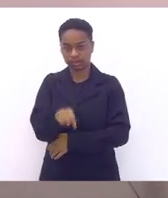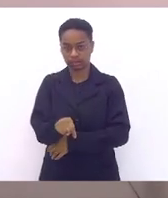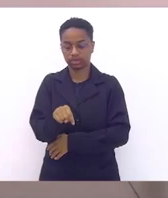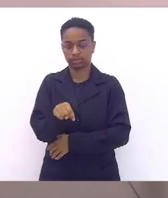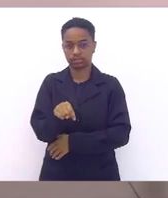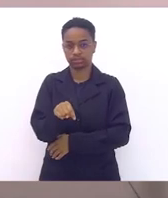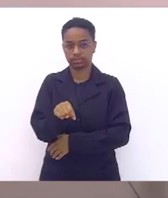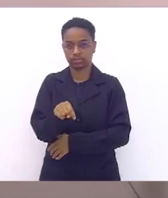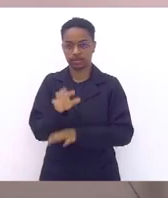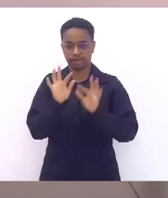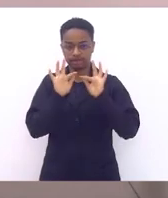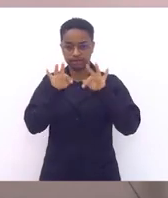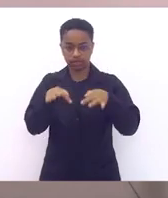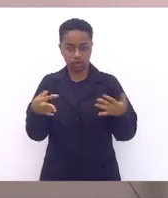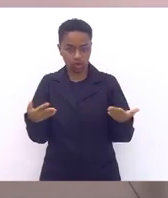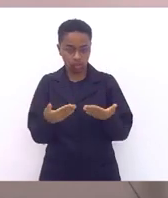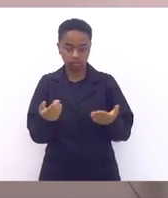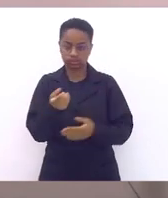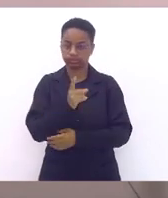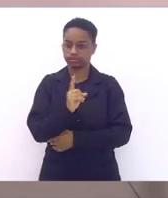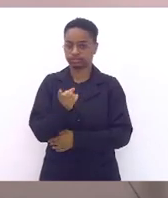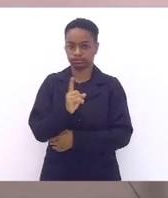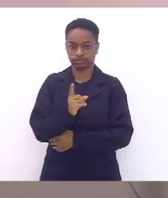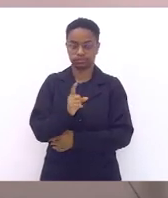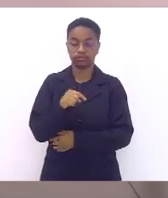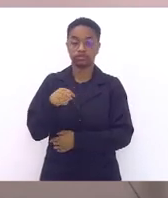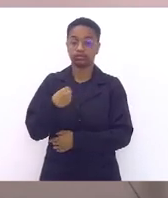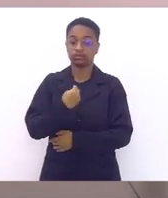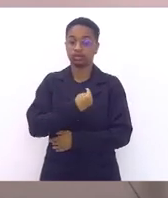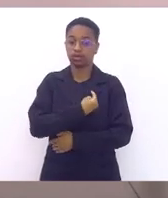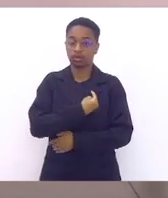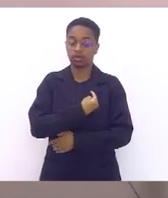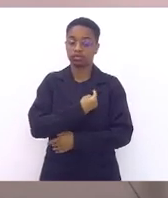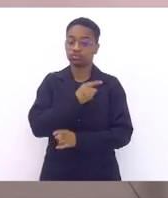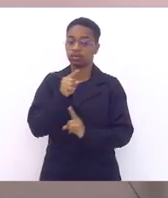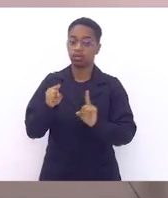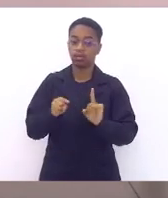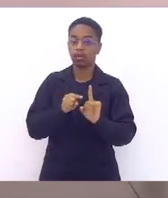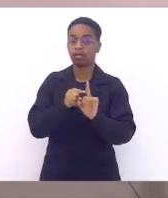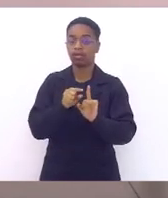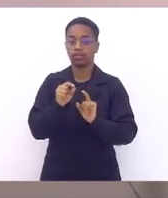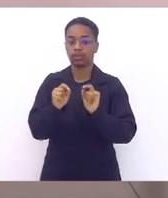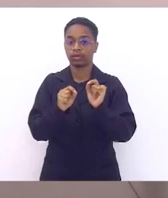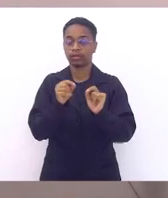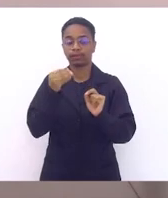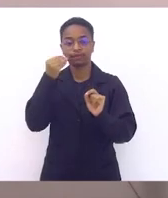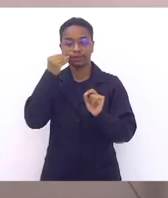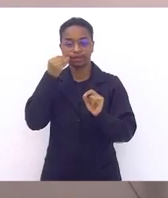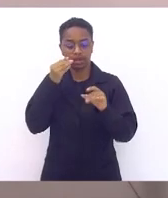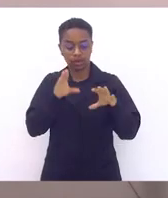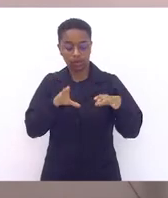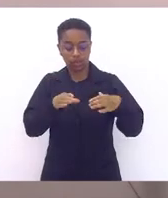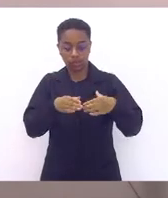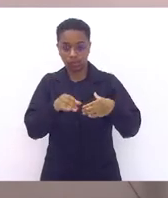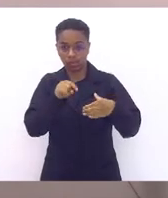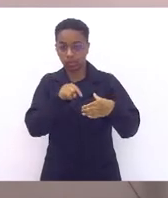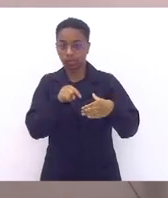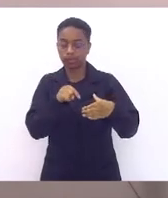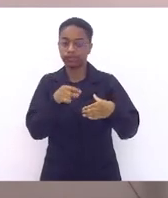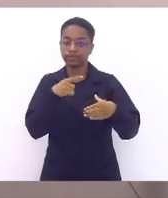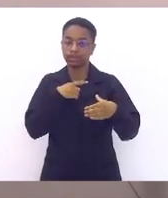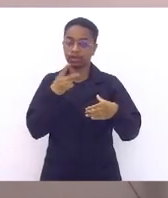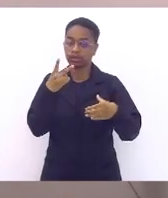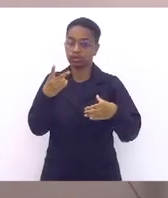não terminarão na data de hoje. A gente pretende que, pelo menos, a frente tenha